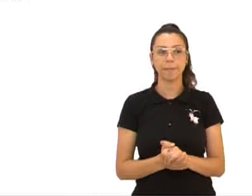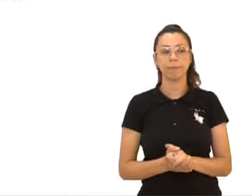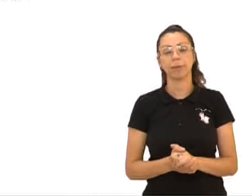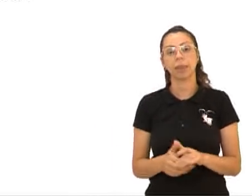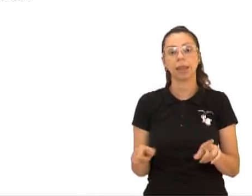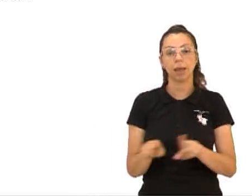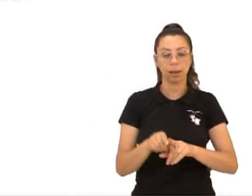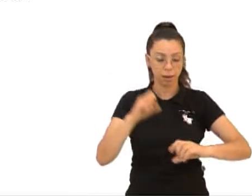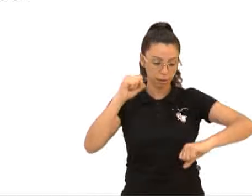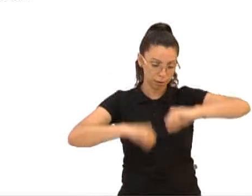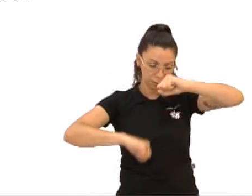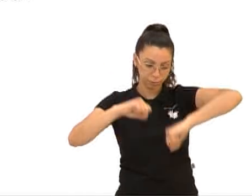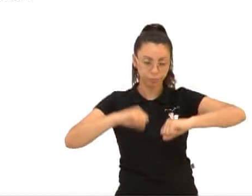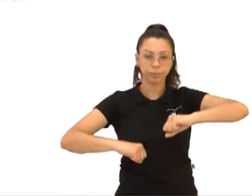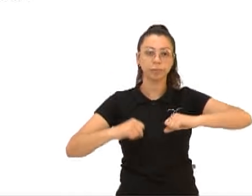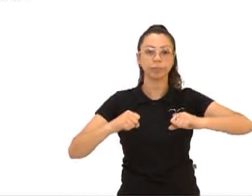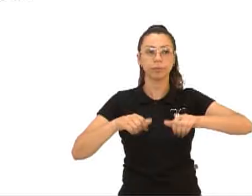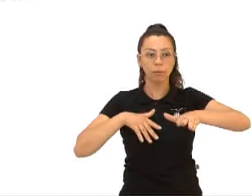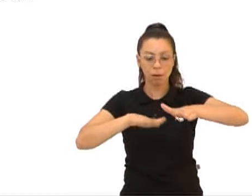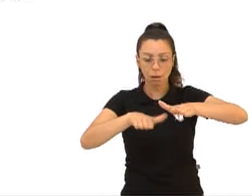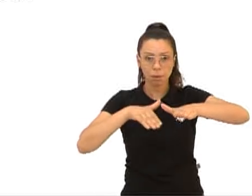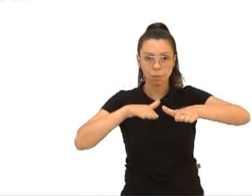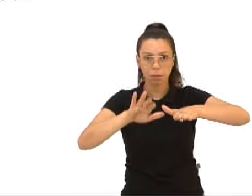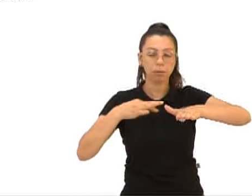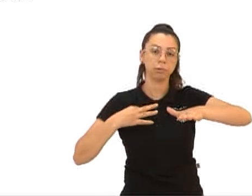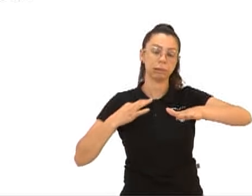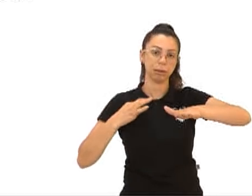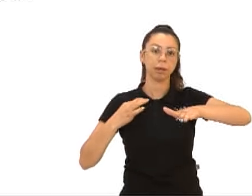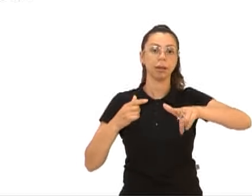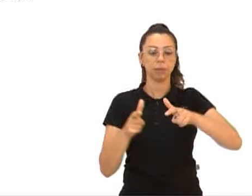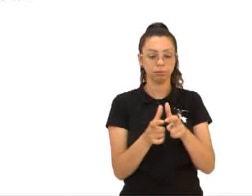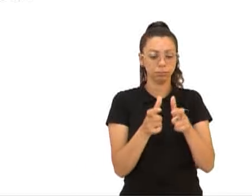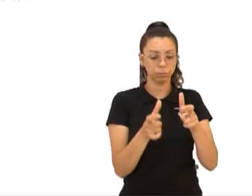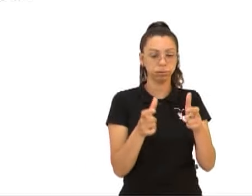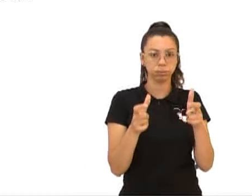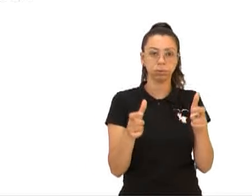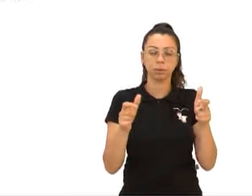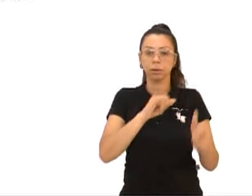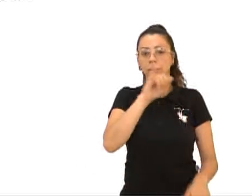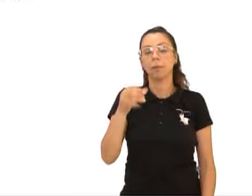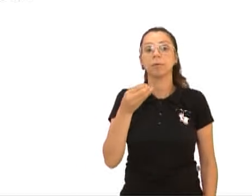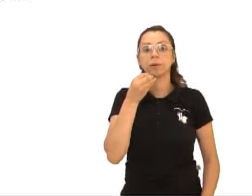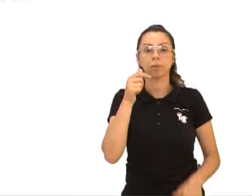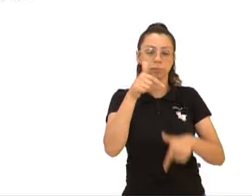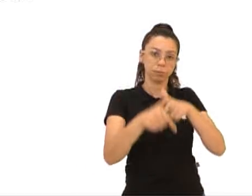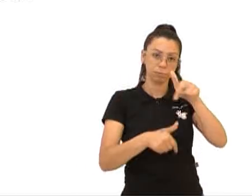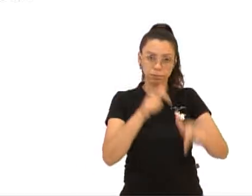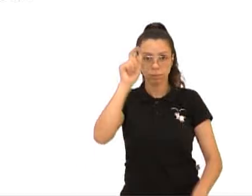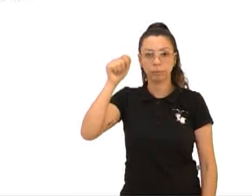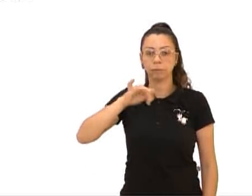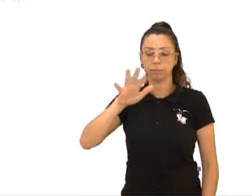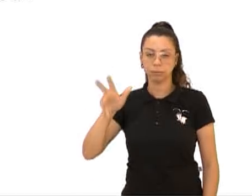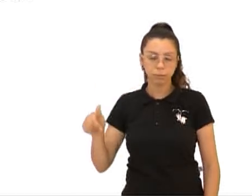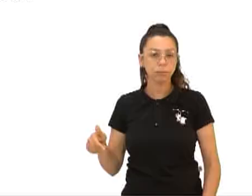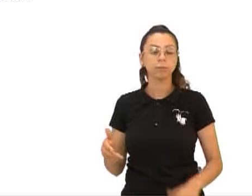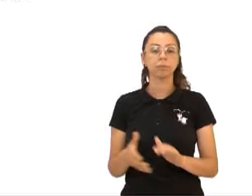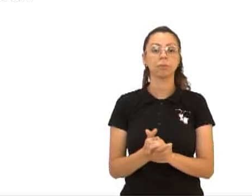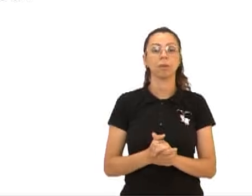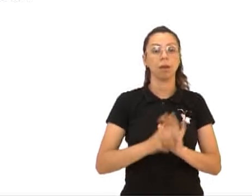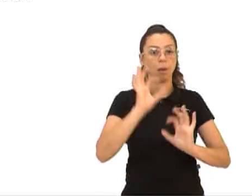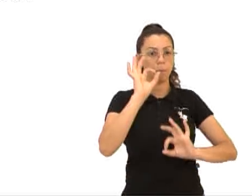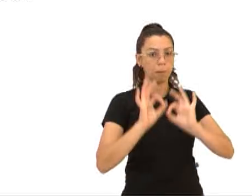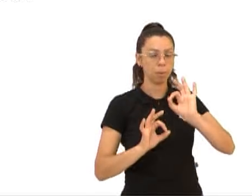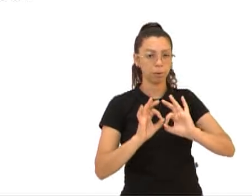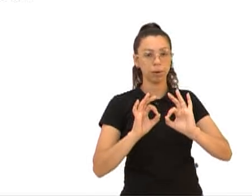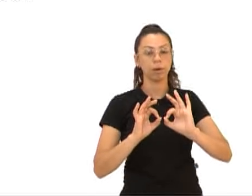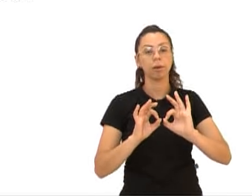indústria têxtil, é um dos poucos setores que se beneficiam da Lei de Crescimento e Oportunidades para a África. É um programa